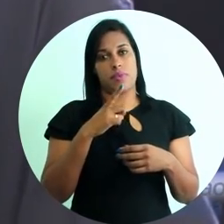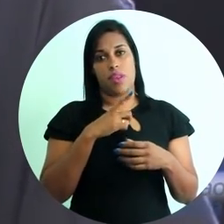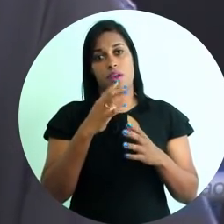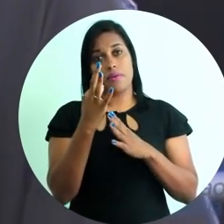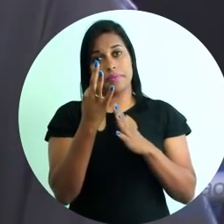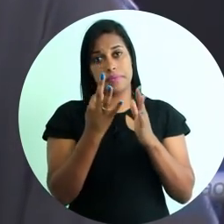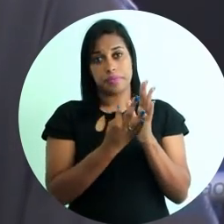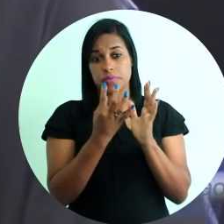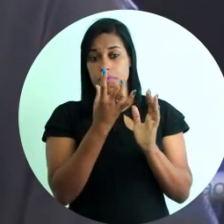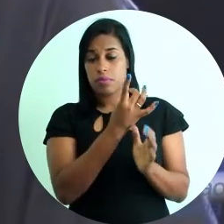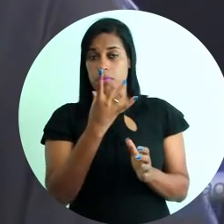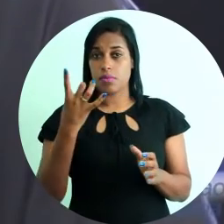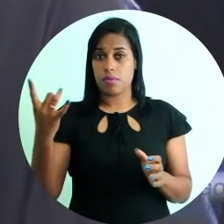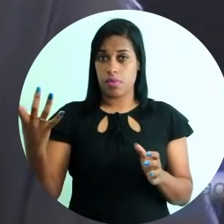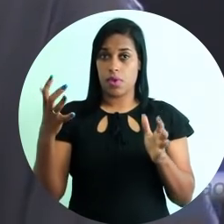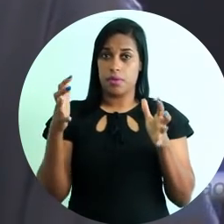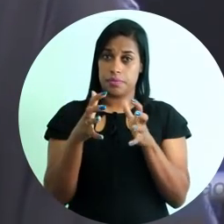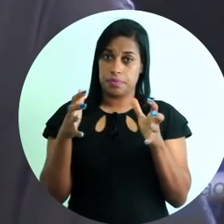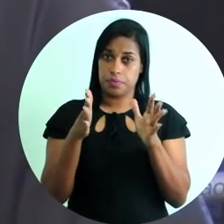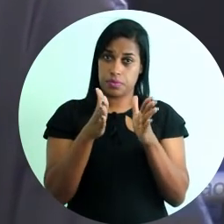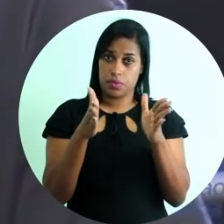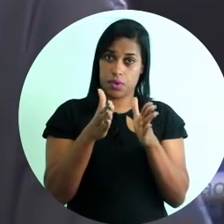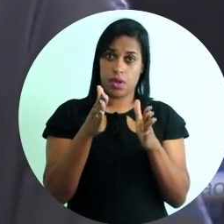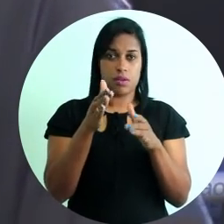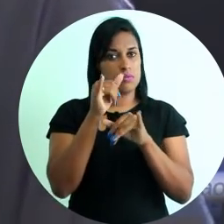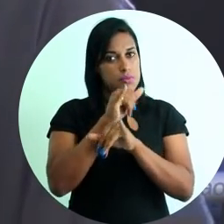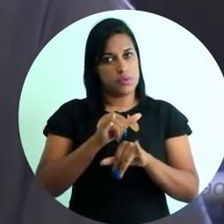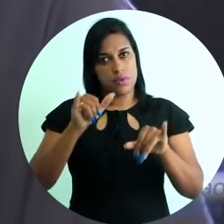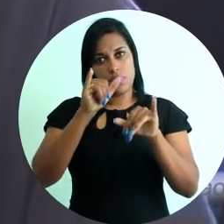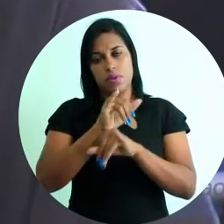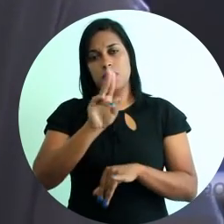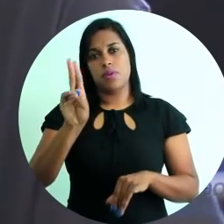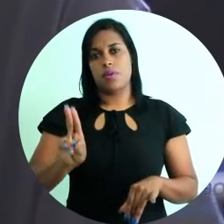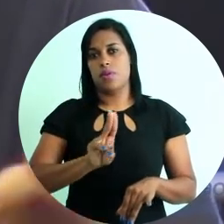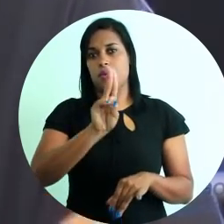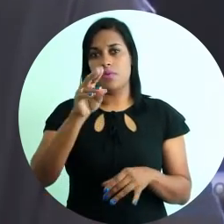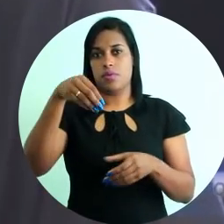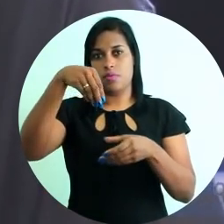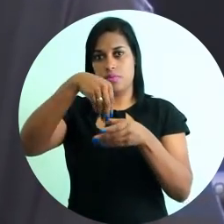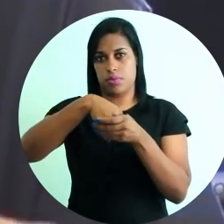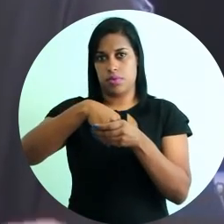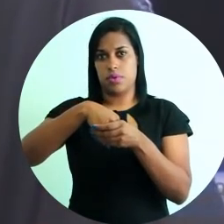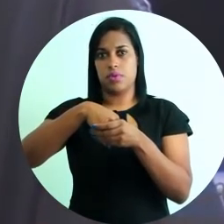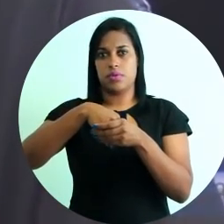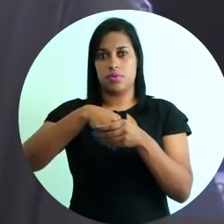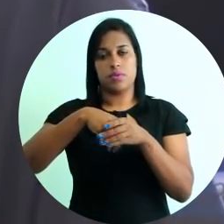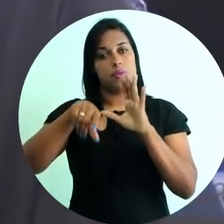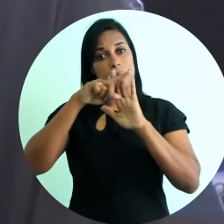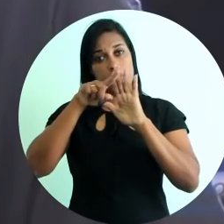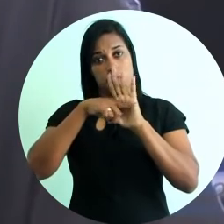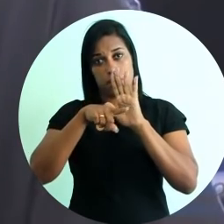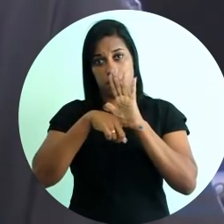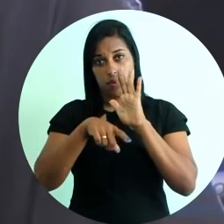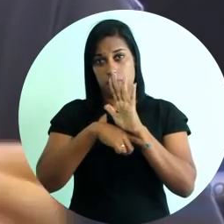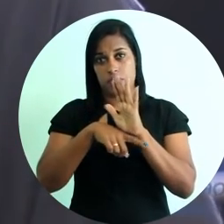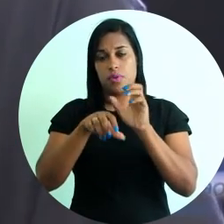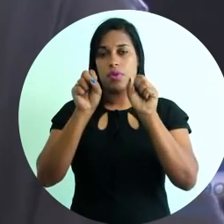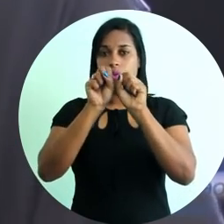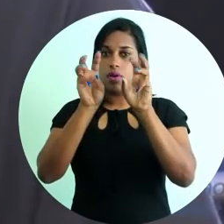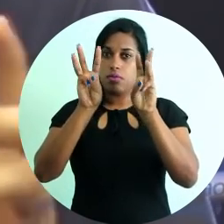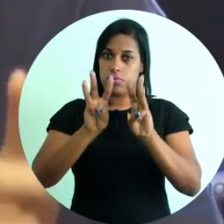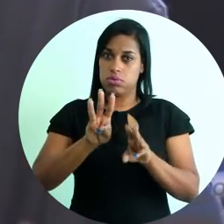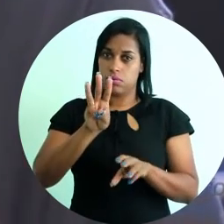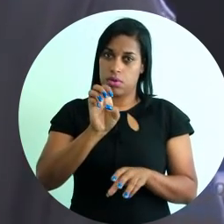particular em que cada um desses formatos de compressão é mais indicado para uso dentro de projetos relacionados com